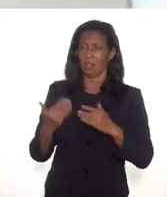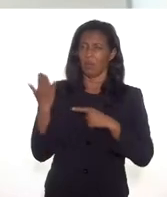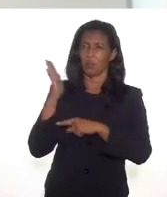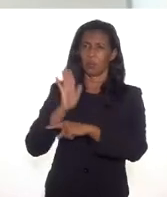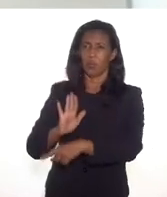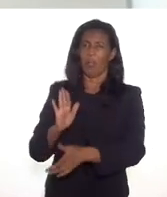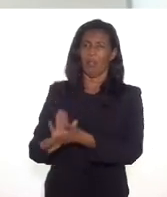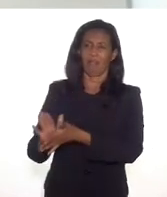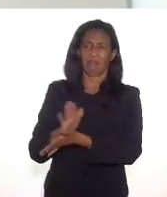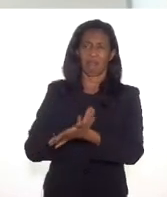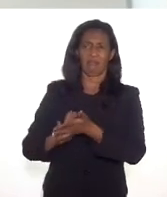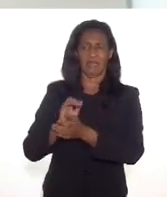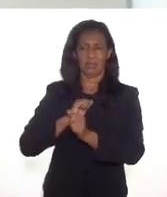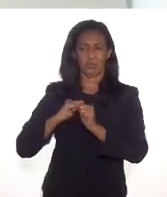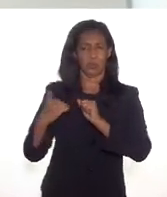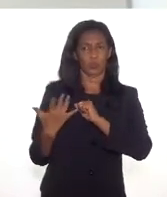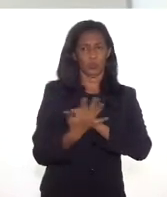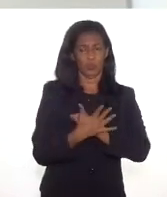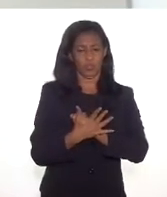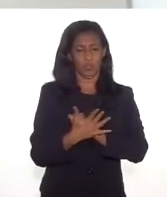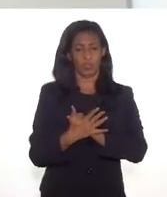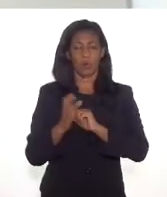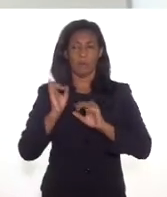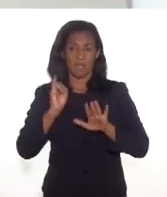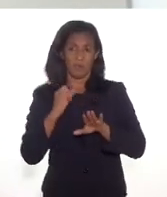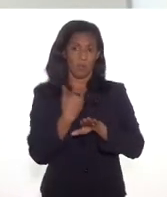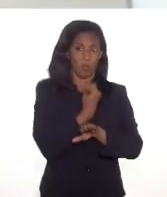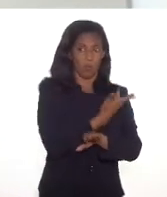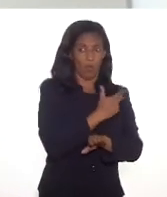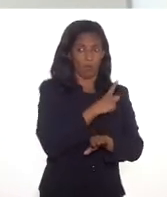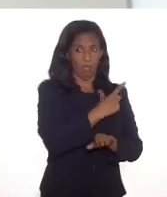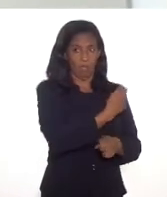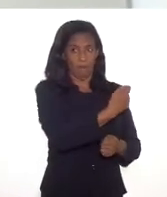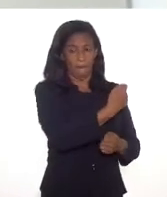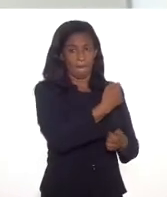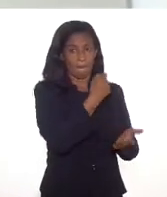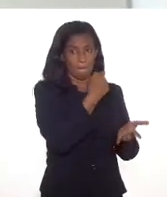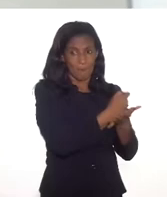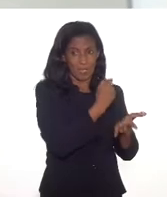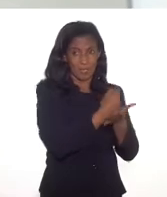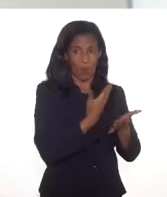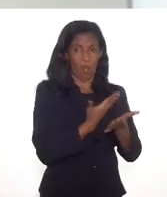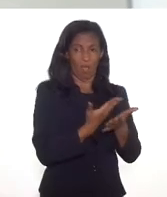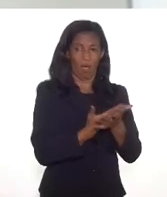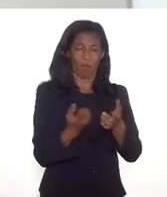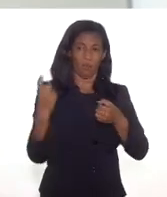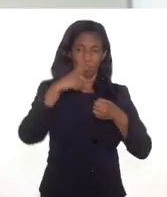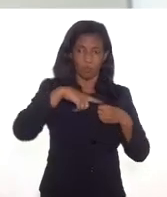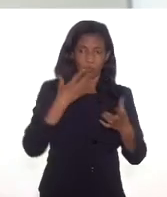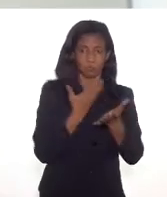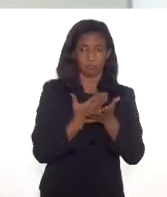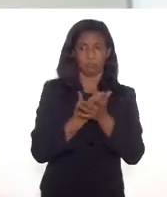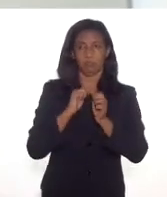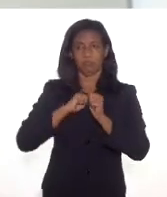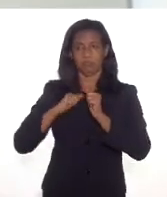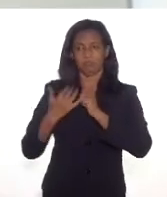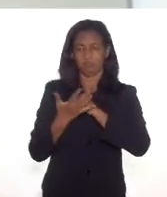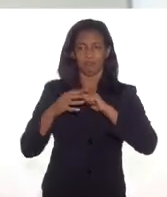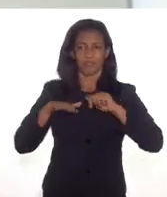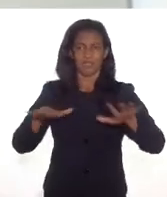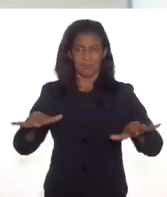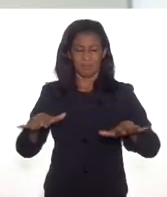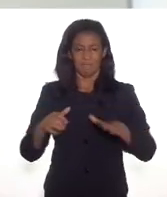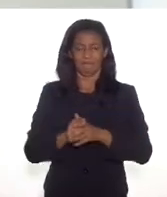Covid. Mas é grave que, por um lado, tem essa pressão pela retomada das aulas presenciais com a pandemia ainda fora de